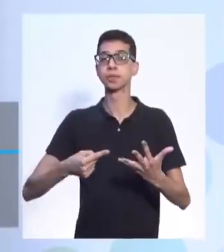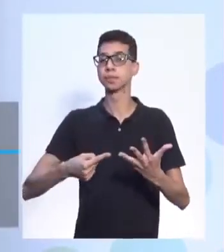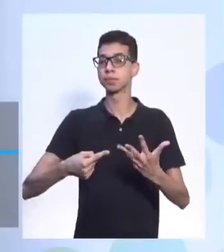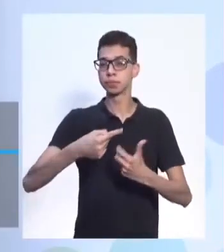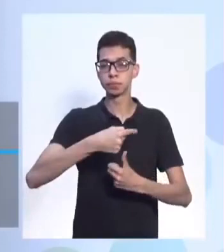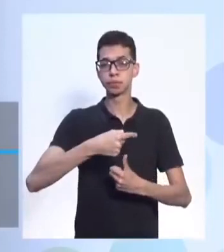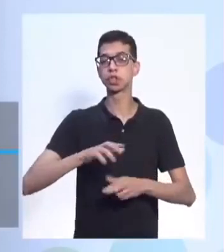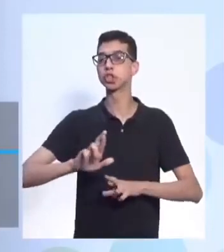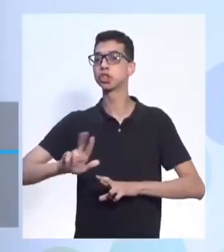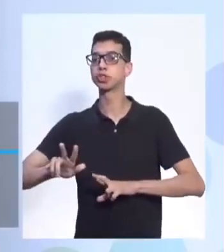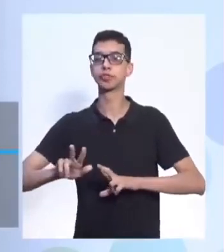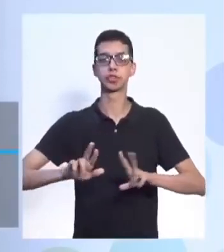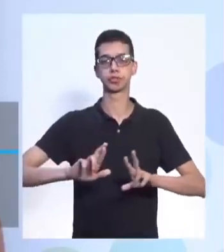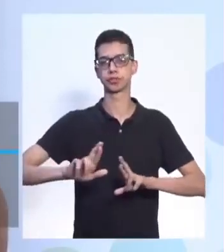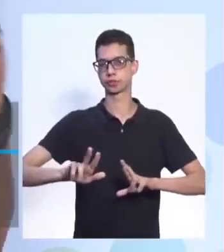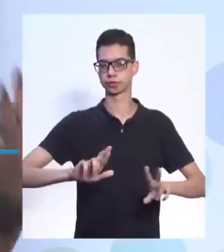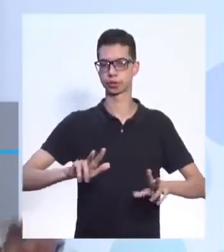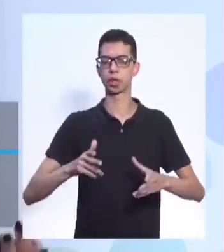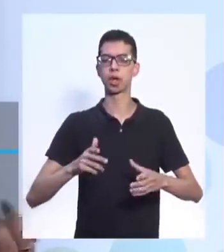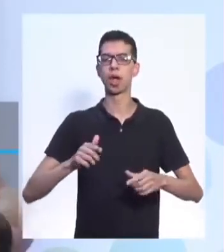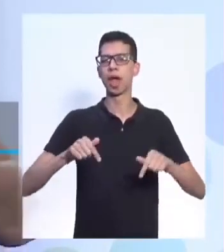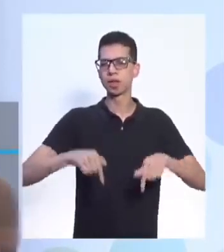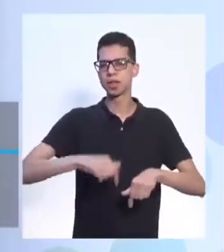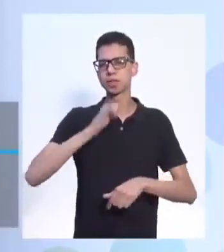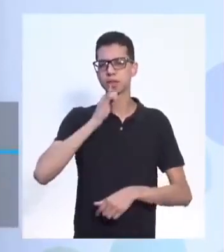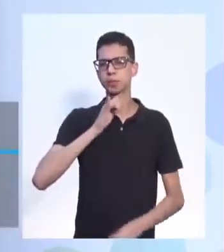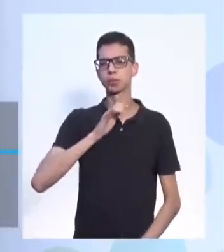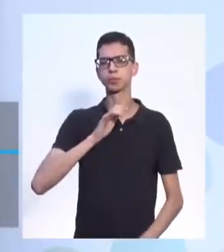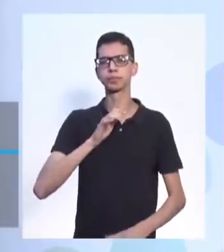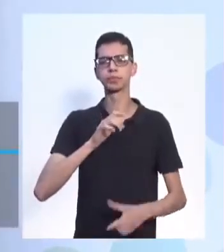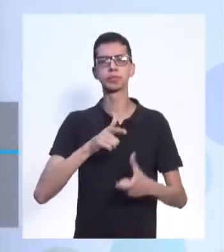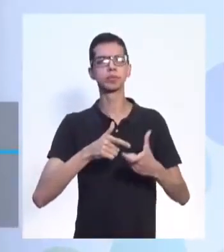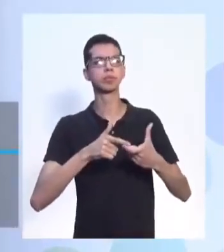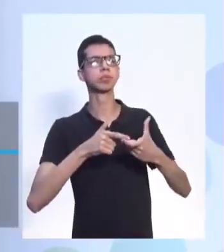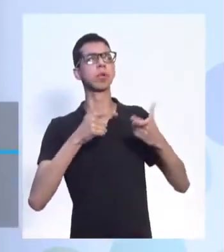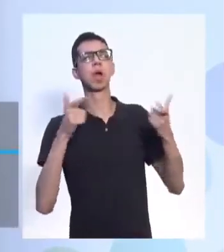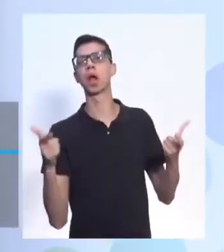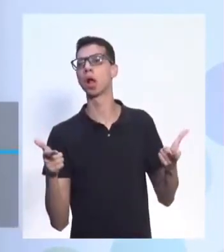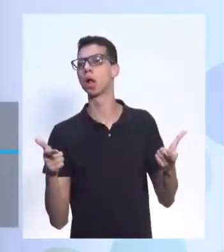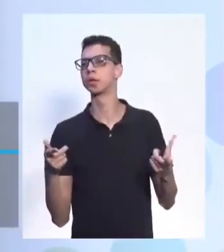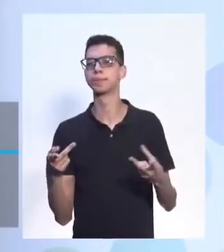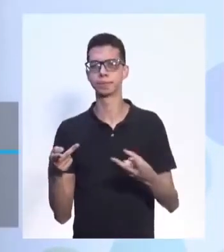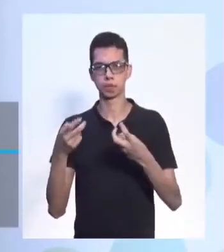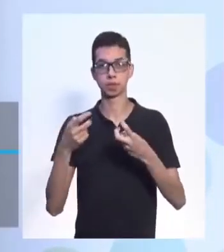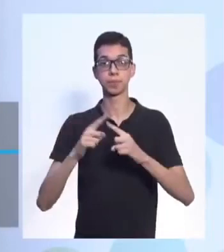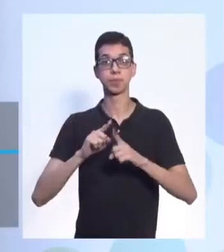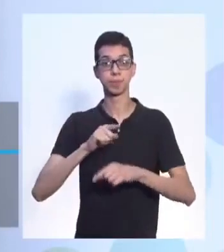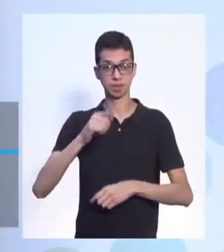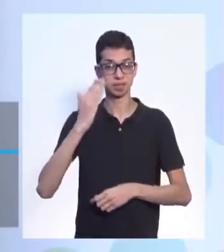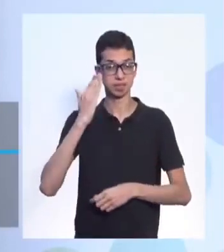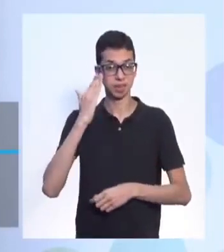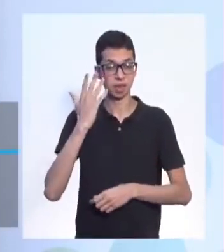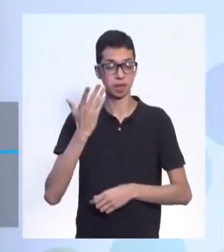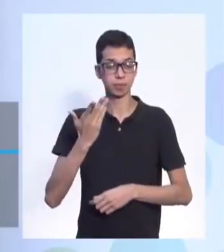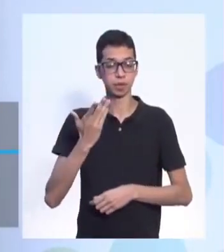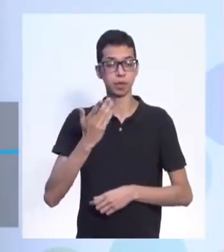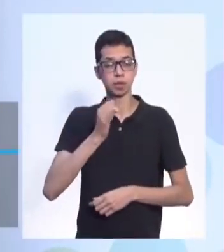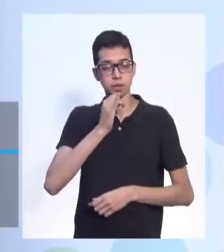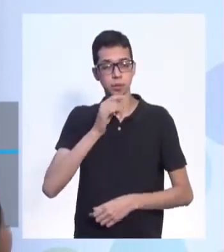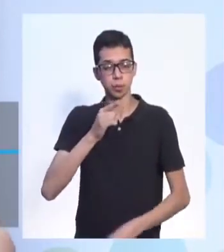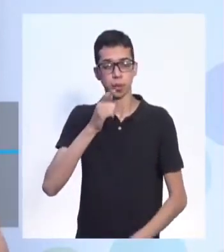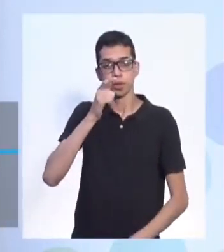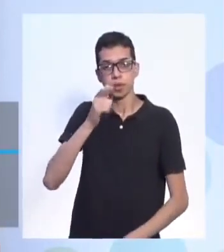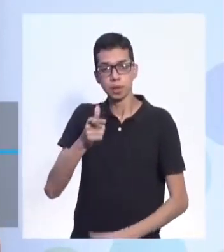diferente. Então, aqui a gente vai ver um geralzão, mas se vocês têm interesse por movimentos específicos, tá? É interessante